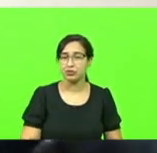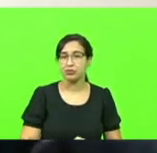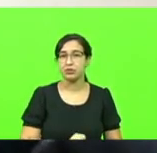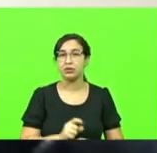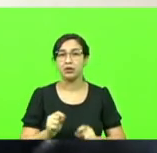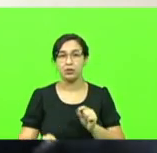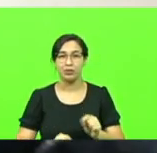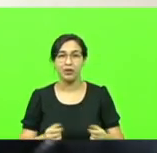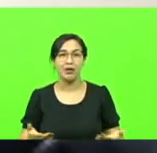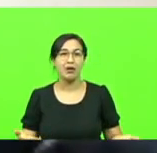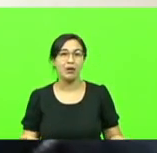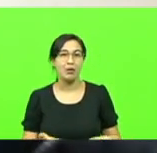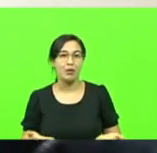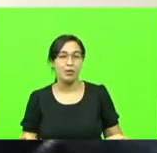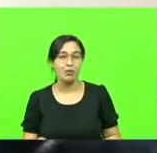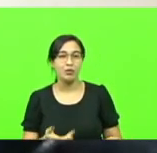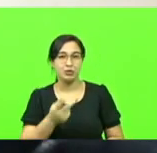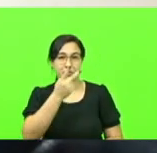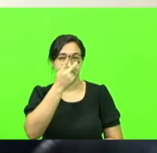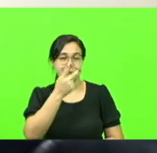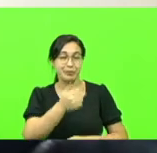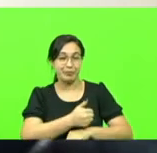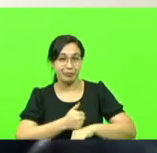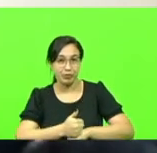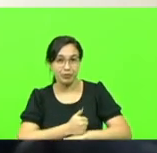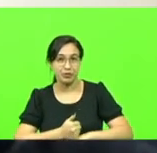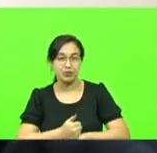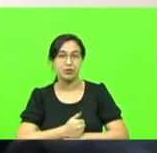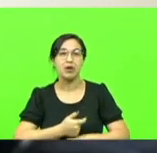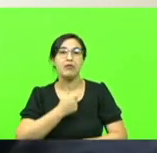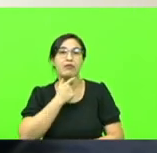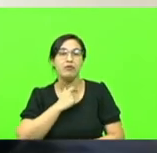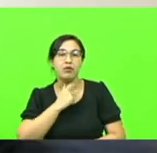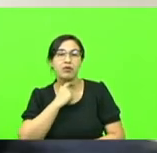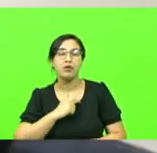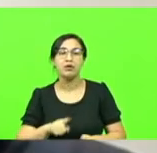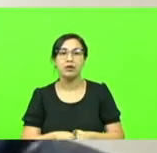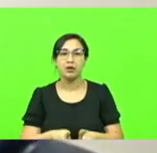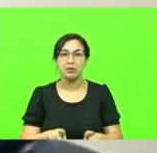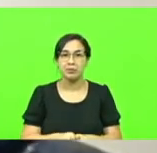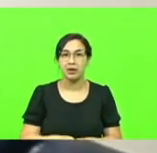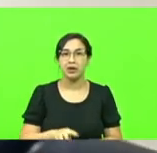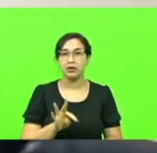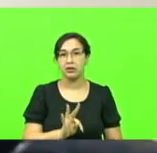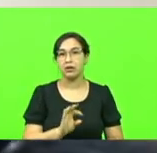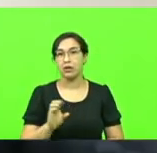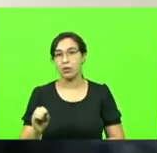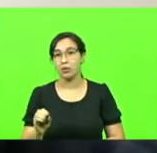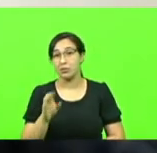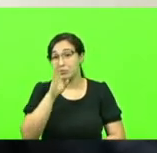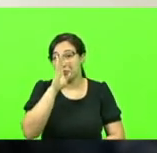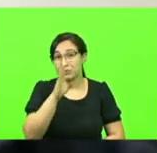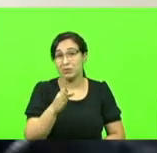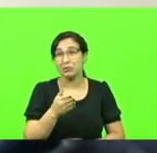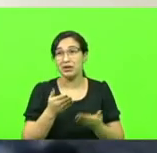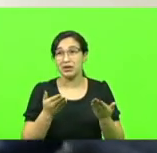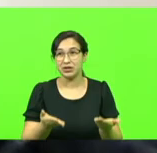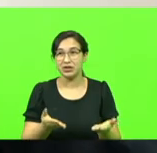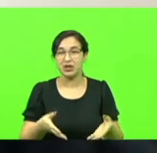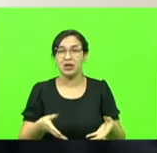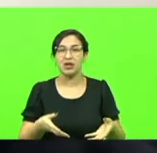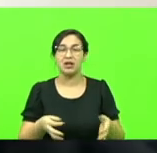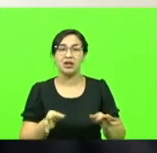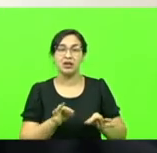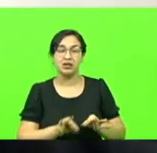hoje de profissionais de fonoaudiologia e de terapia ocupacional. principalmente aquelas instituições que